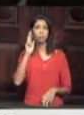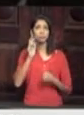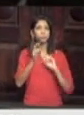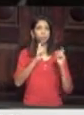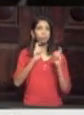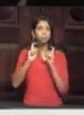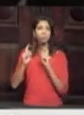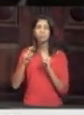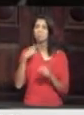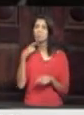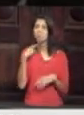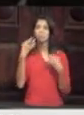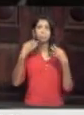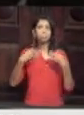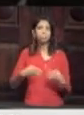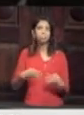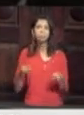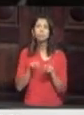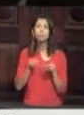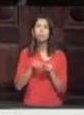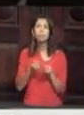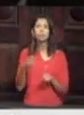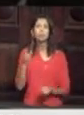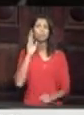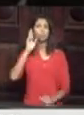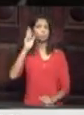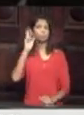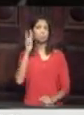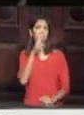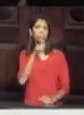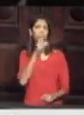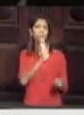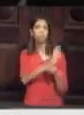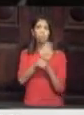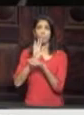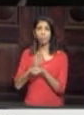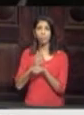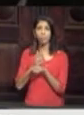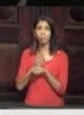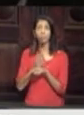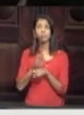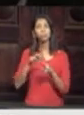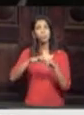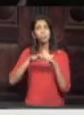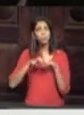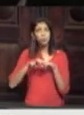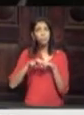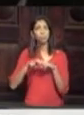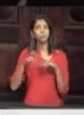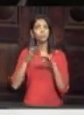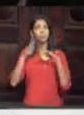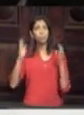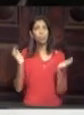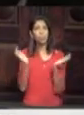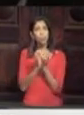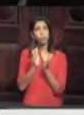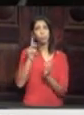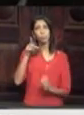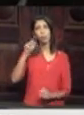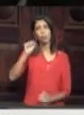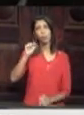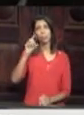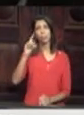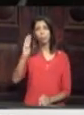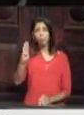tenha tido a dignidade de encaminhar seus representantes para defender as suas posições. Por isso, a bancada do PSDB